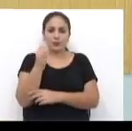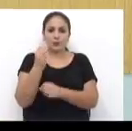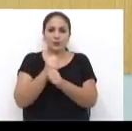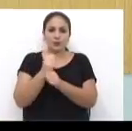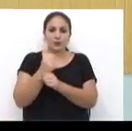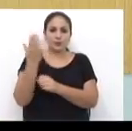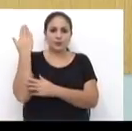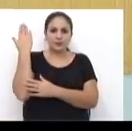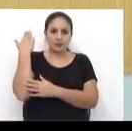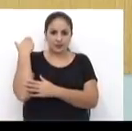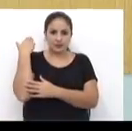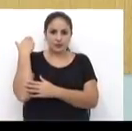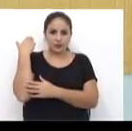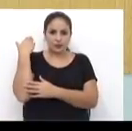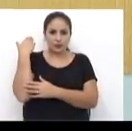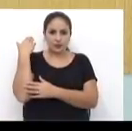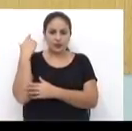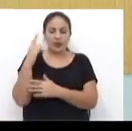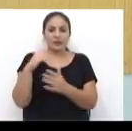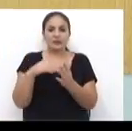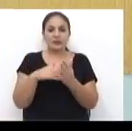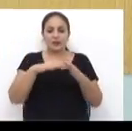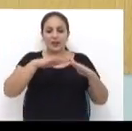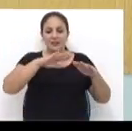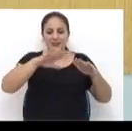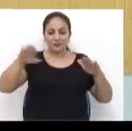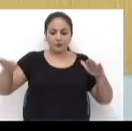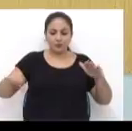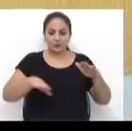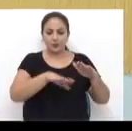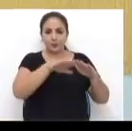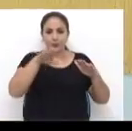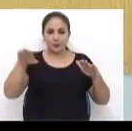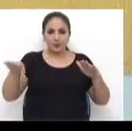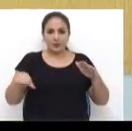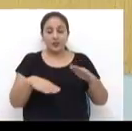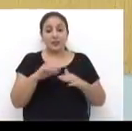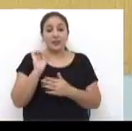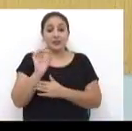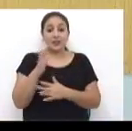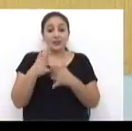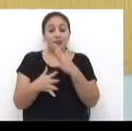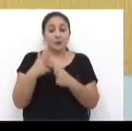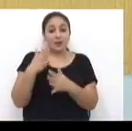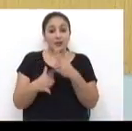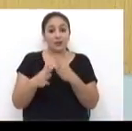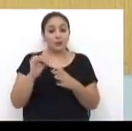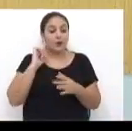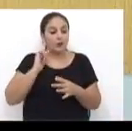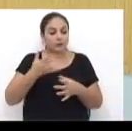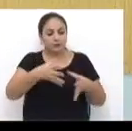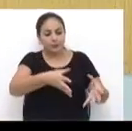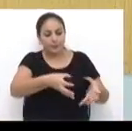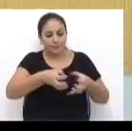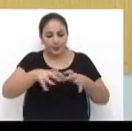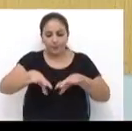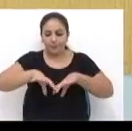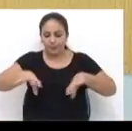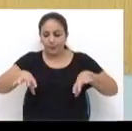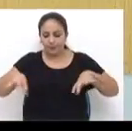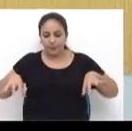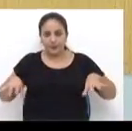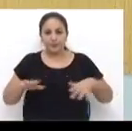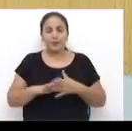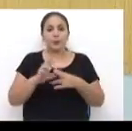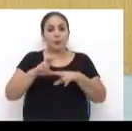pela cooperativa está interditada. Com essa medida, o trabalho de reciclagem dos materiais está sendo prejudicado.